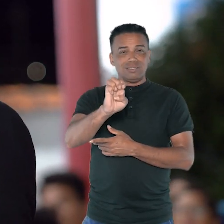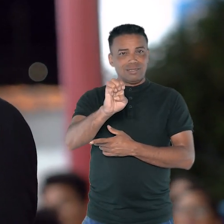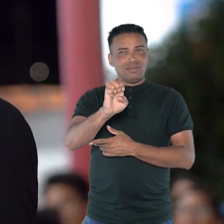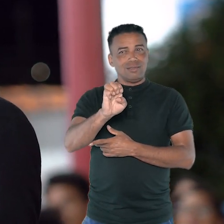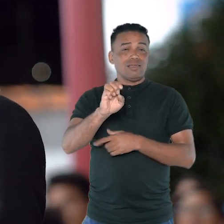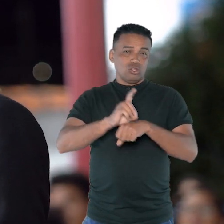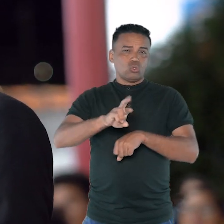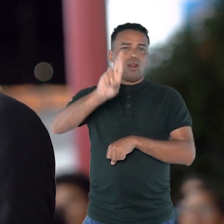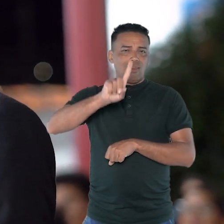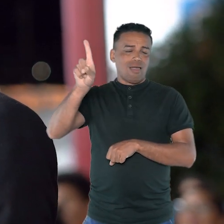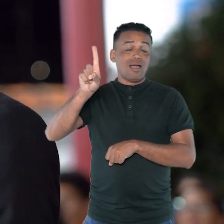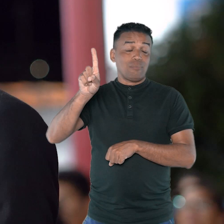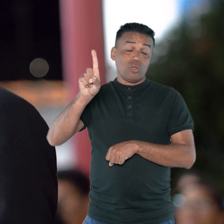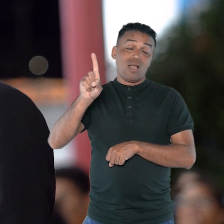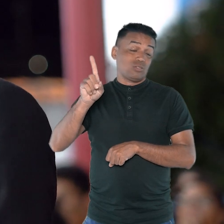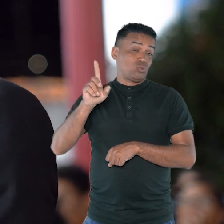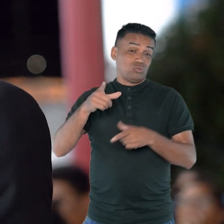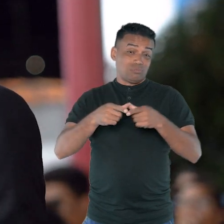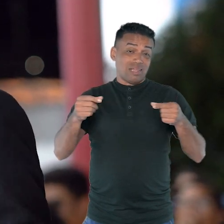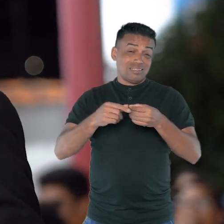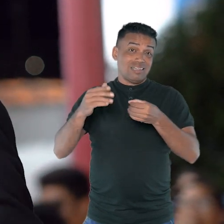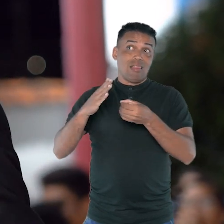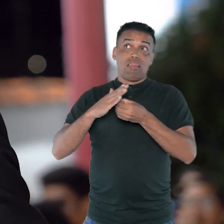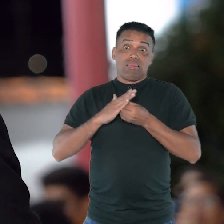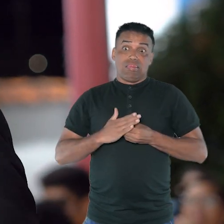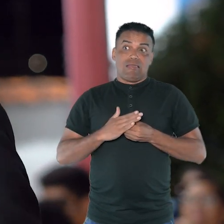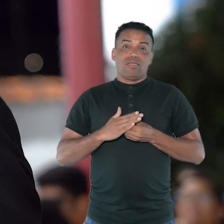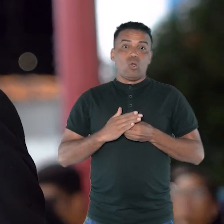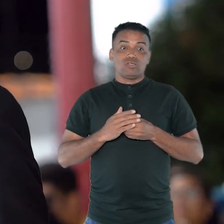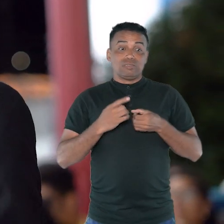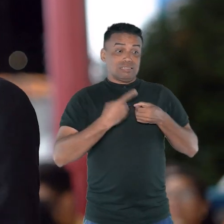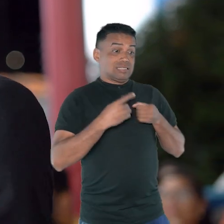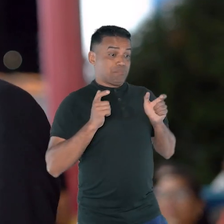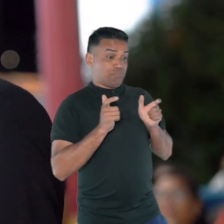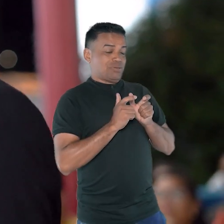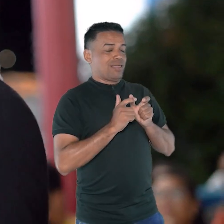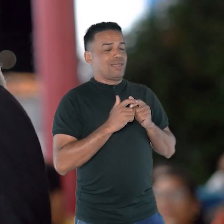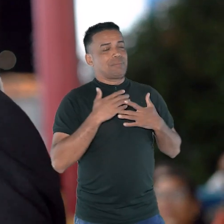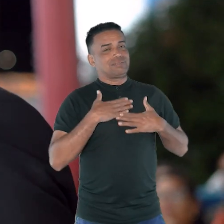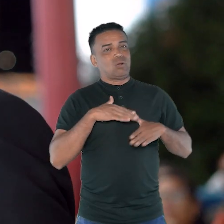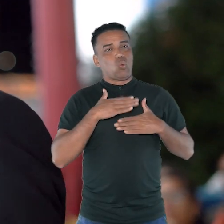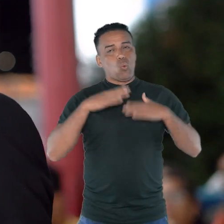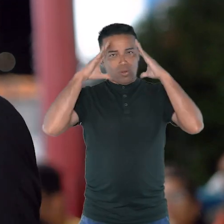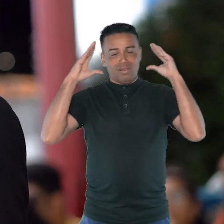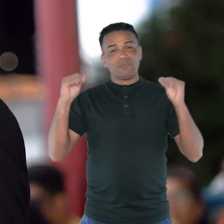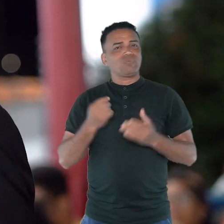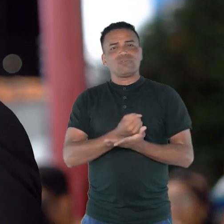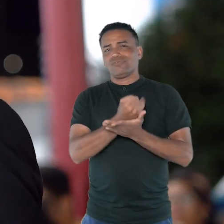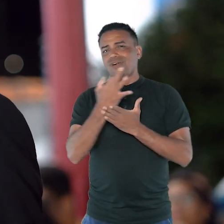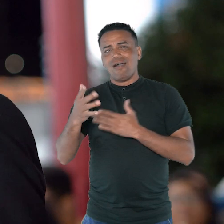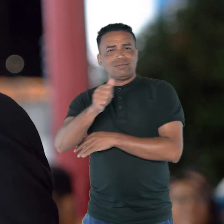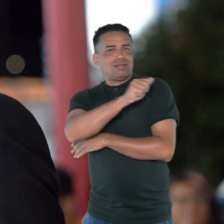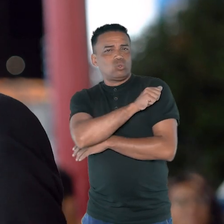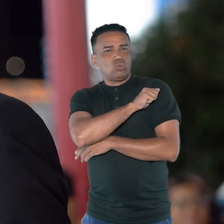que Brasília é muito opressor, assim. Eu gosto de coisas menores assim, sabe? Mais devagar. Andressa, aqui tem vários alunos, né? Tem representantes de